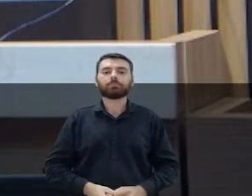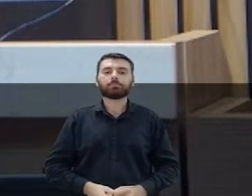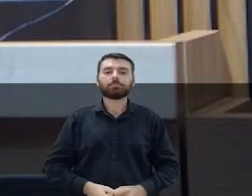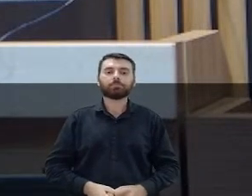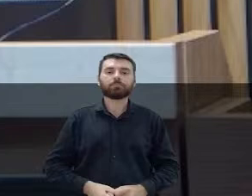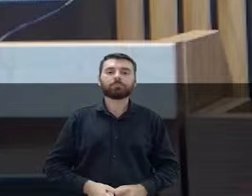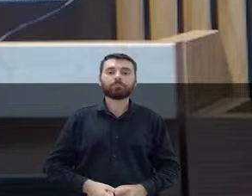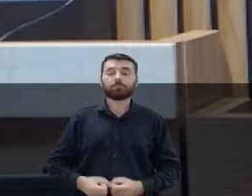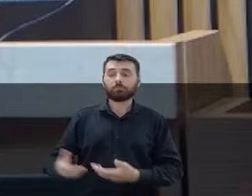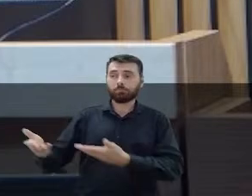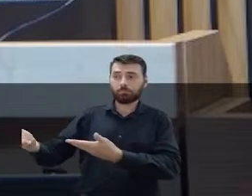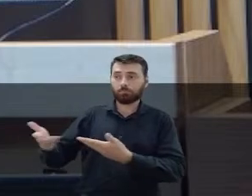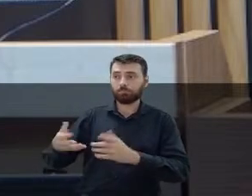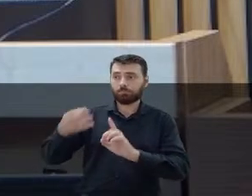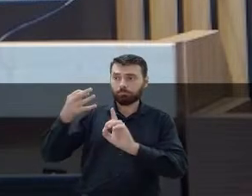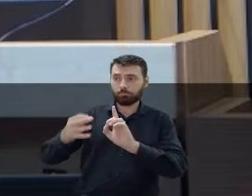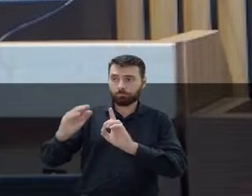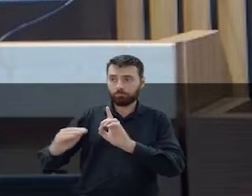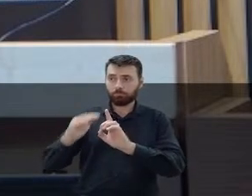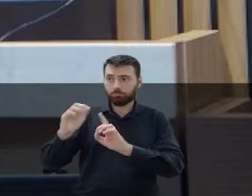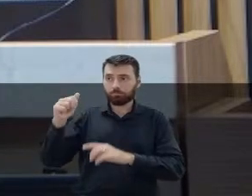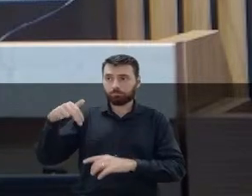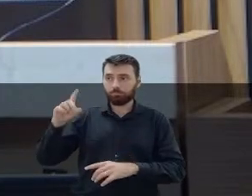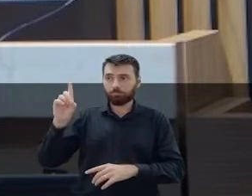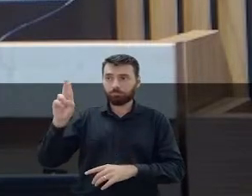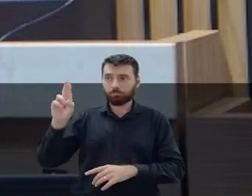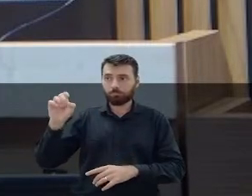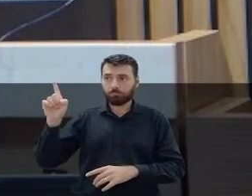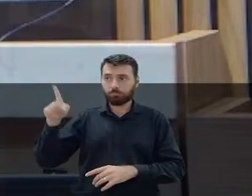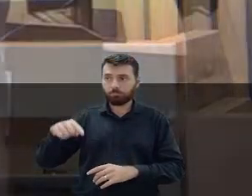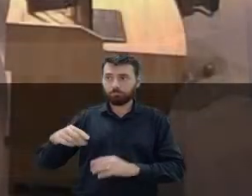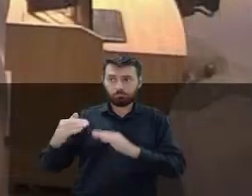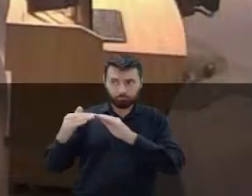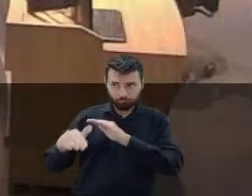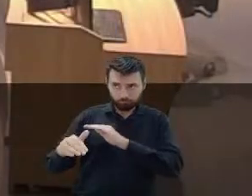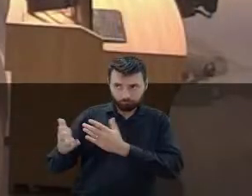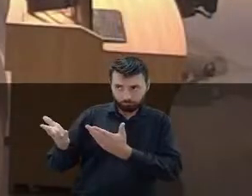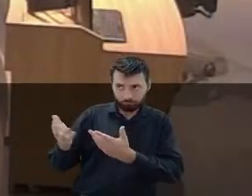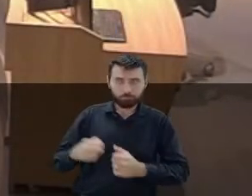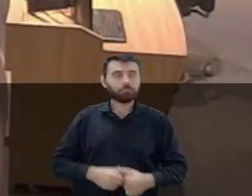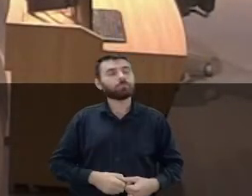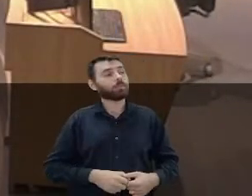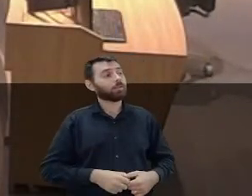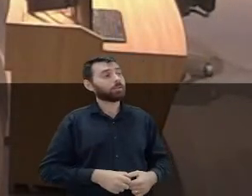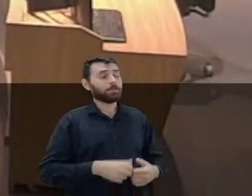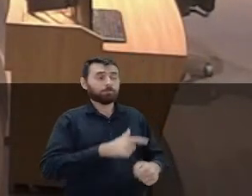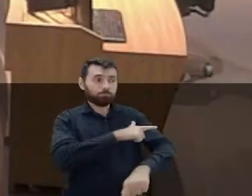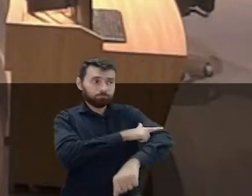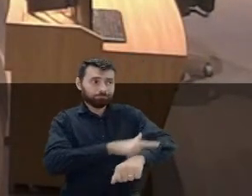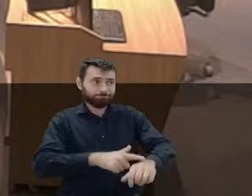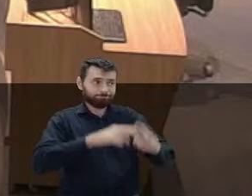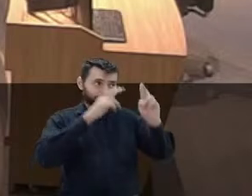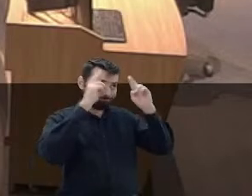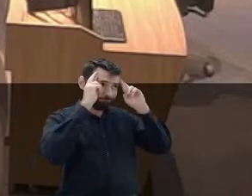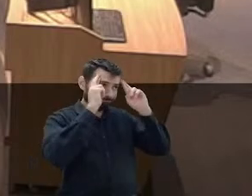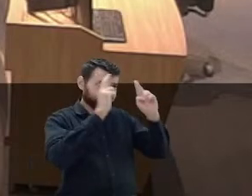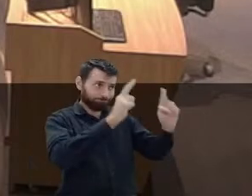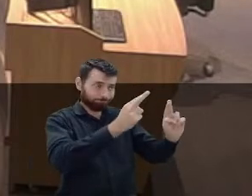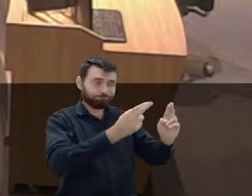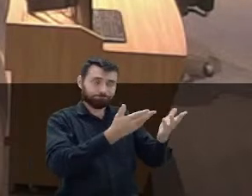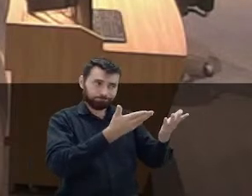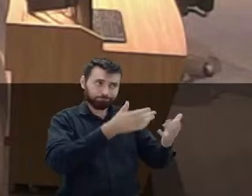Desembargador André, a Vossa Excelência tem divergência. Pedindo vênia, desembargador Marcos, pedindo vênia a Vossa Excelência, a tese